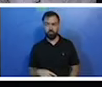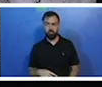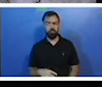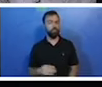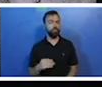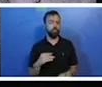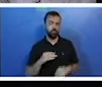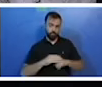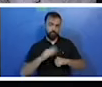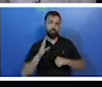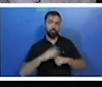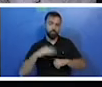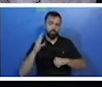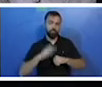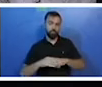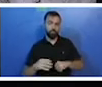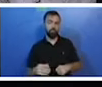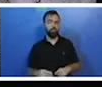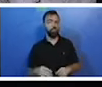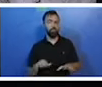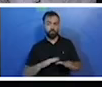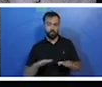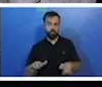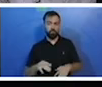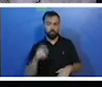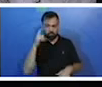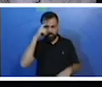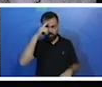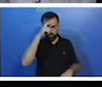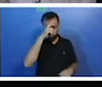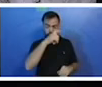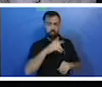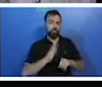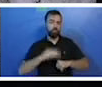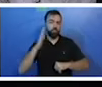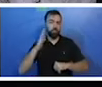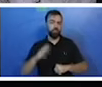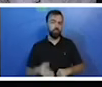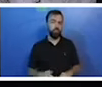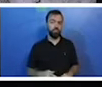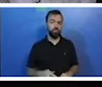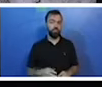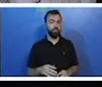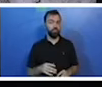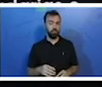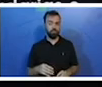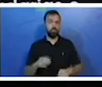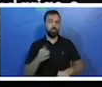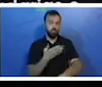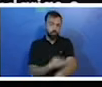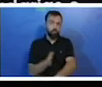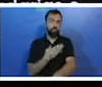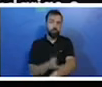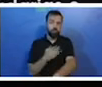conseguindo fazer movimentos mais complexos e mais perigosos, né? Mas tudo com muito treinamento.